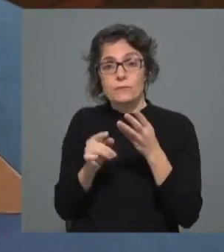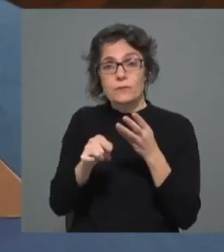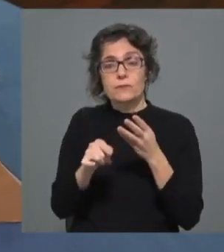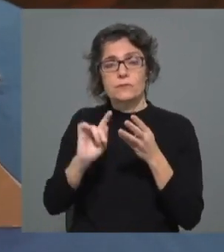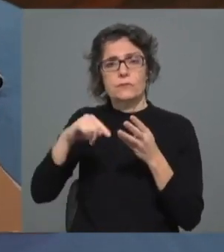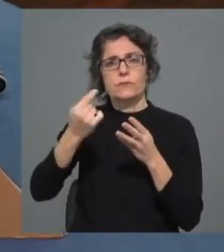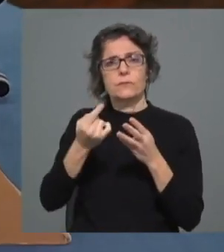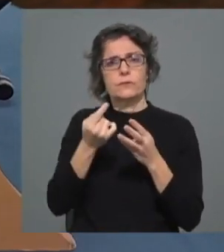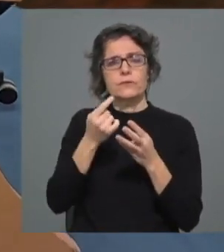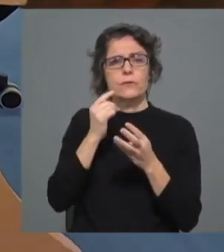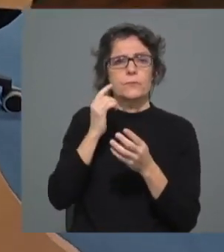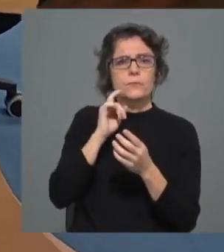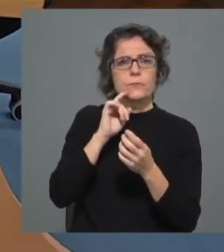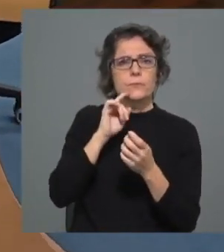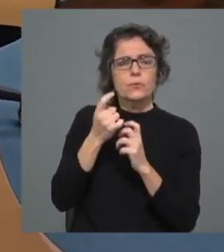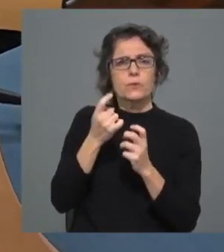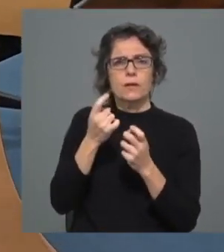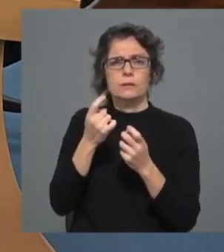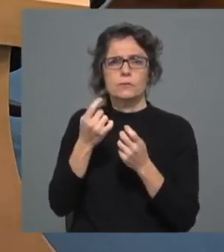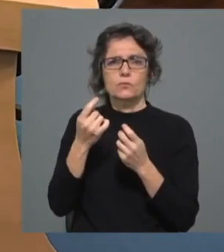conseguimos encontrar algumas linhas comuns